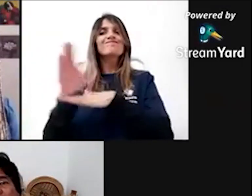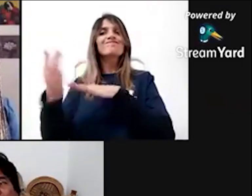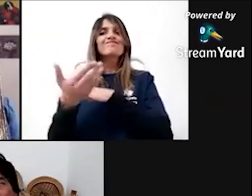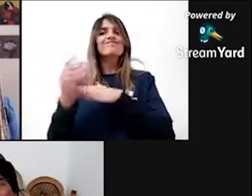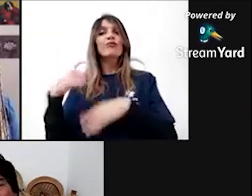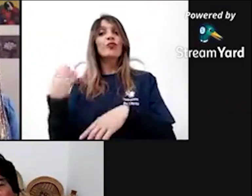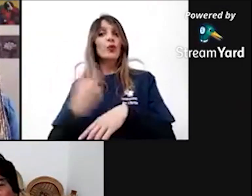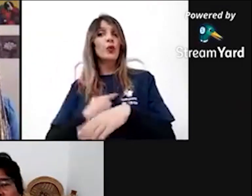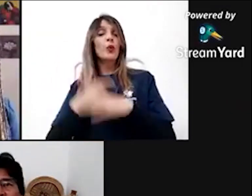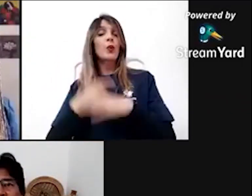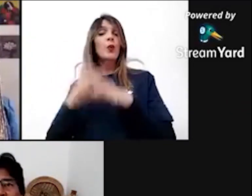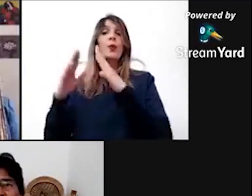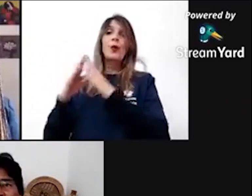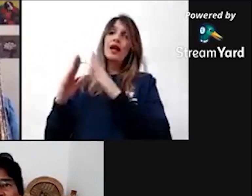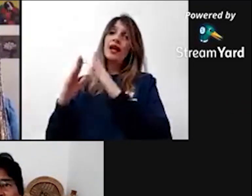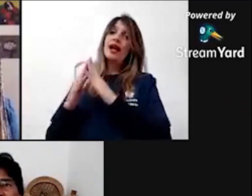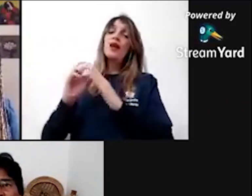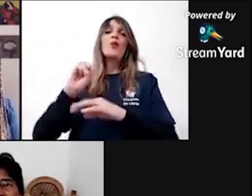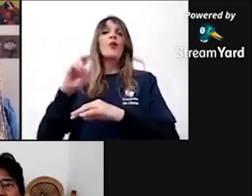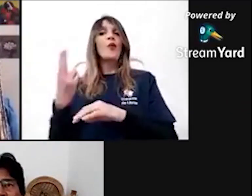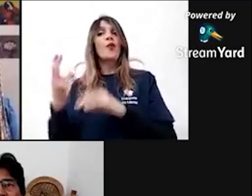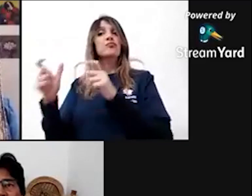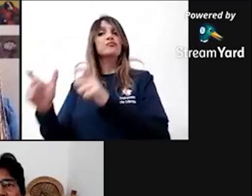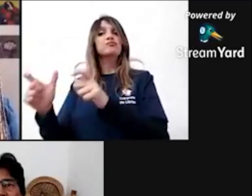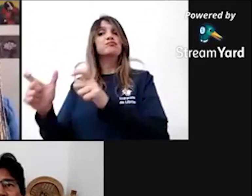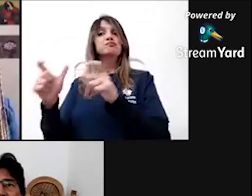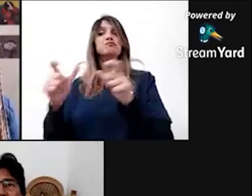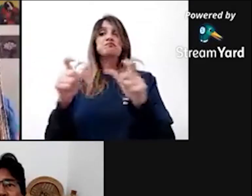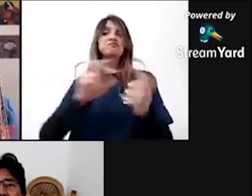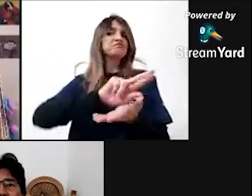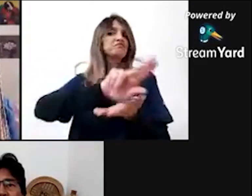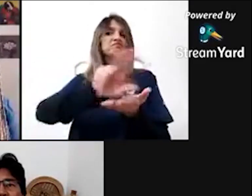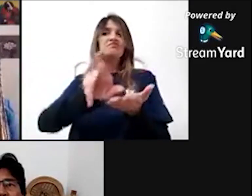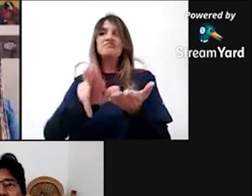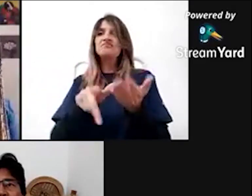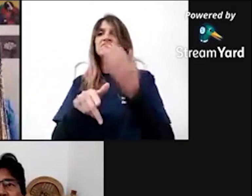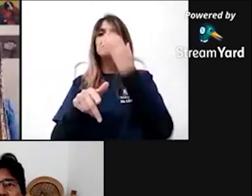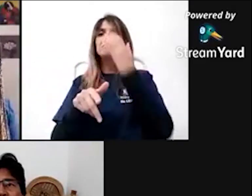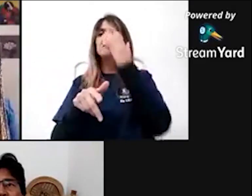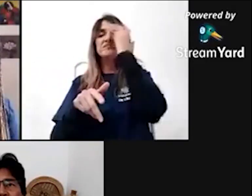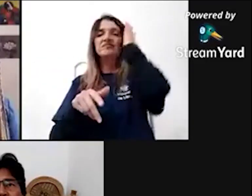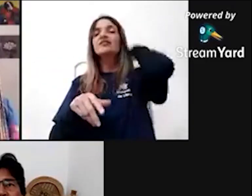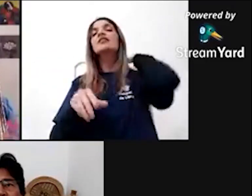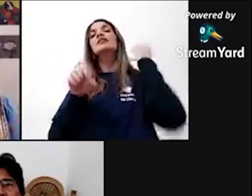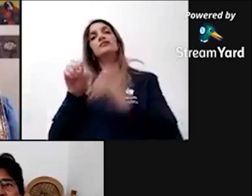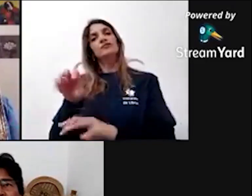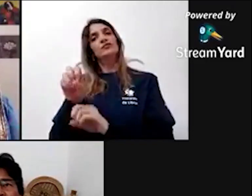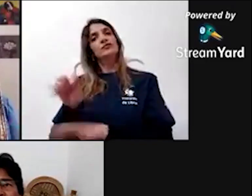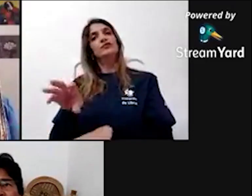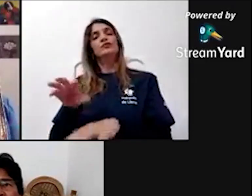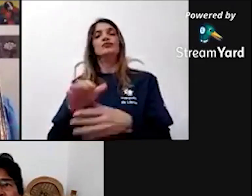nos nossos espaços, nas nossas unidades educacionais, sejamos educadoras e educadores,